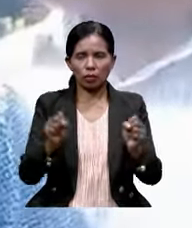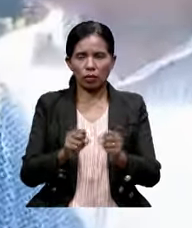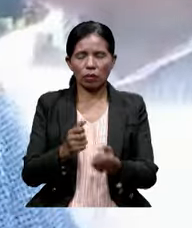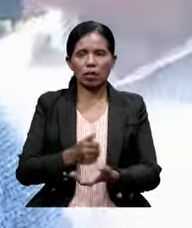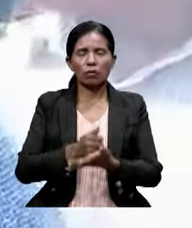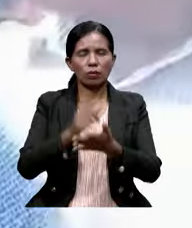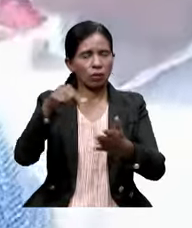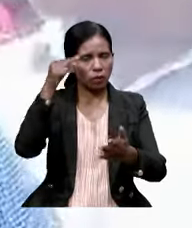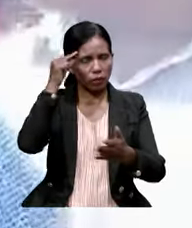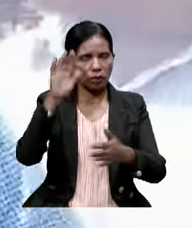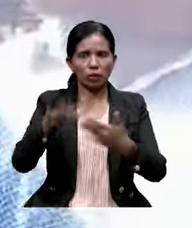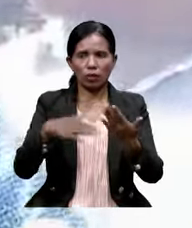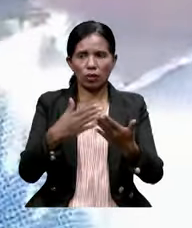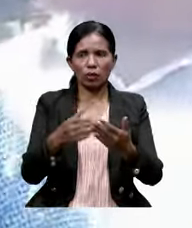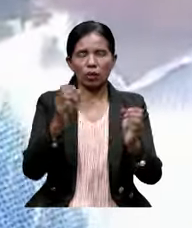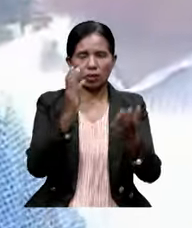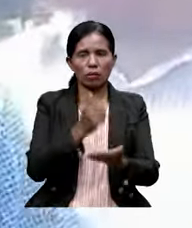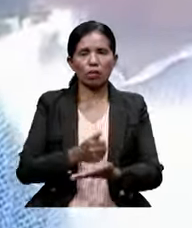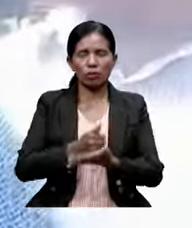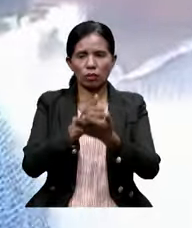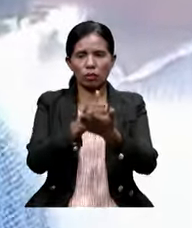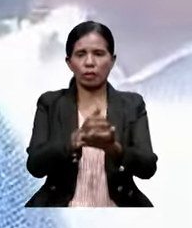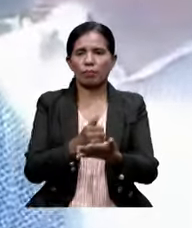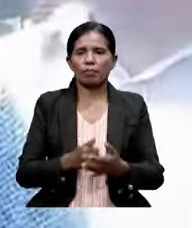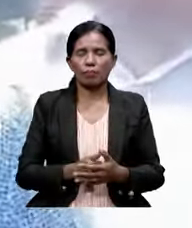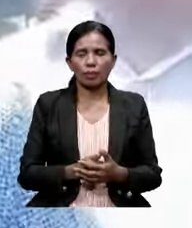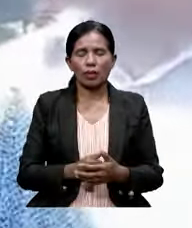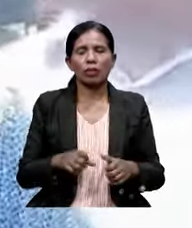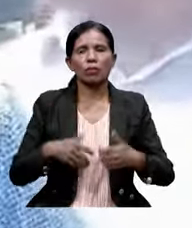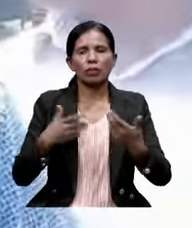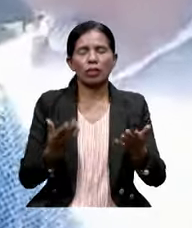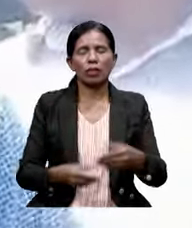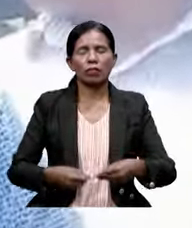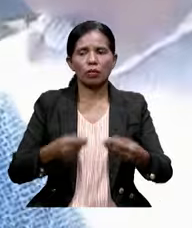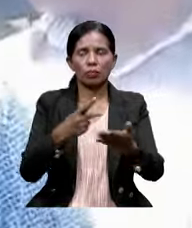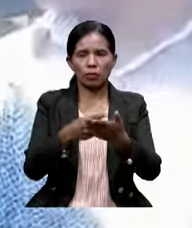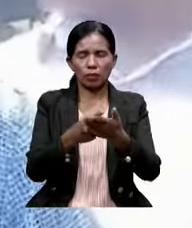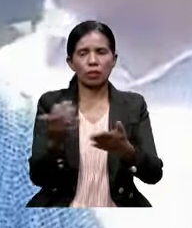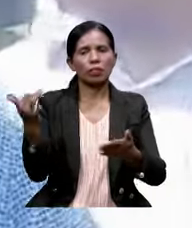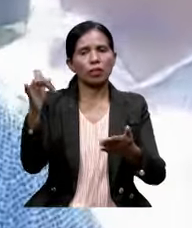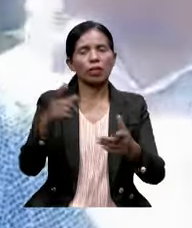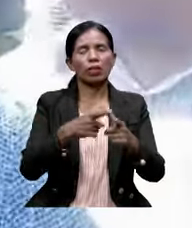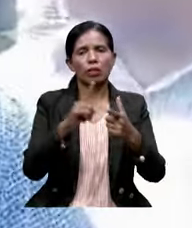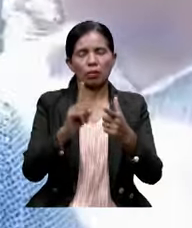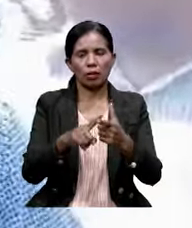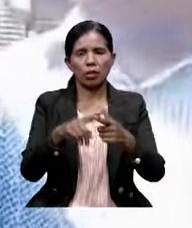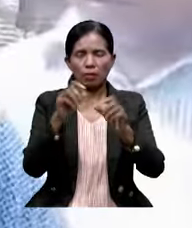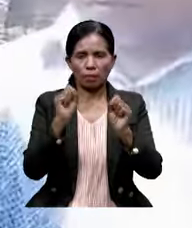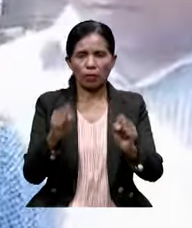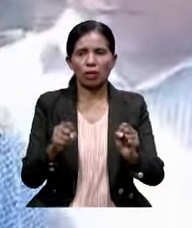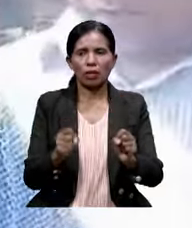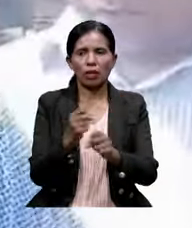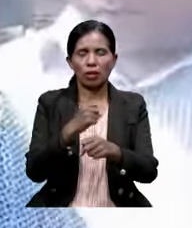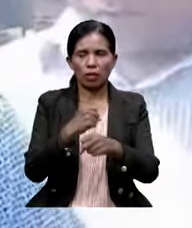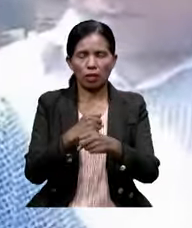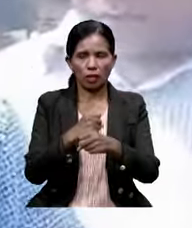central, se tau matan, uinsa, hasai se de proposta para eta para depois bele halo